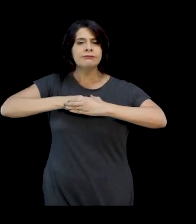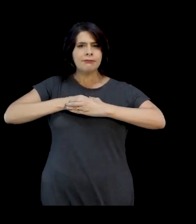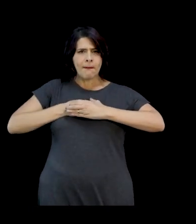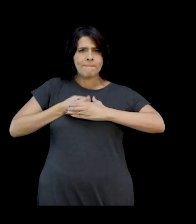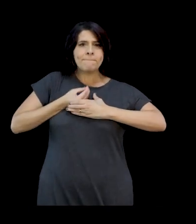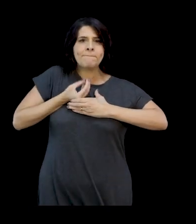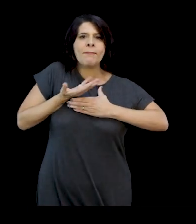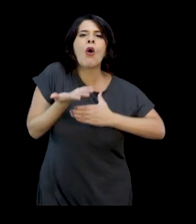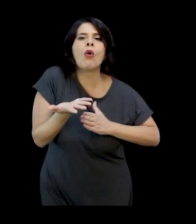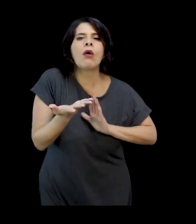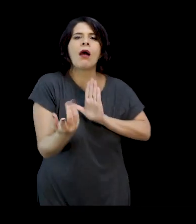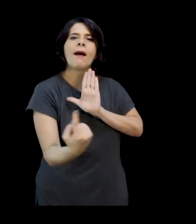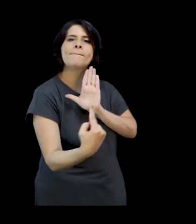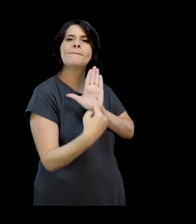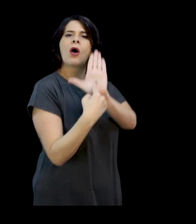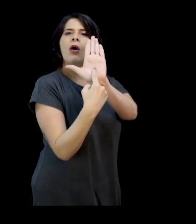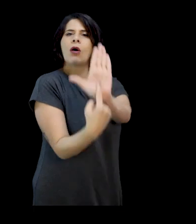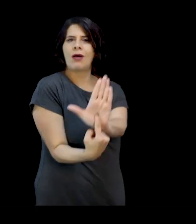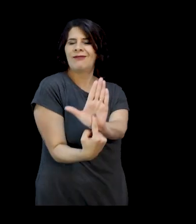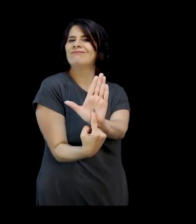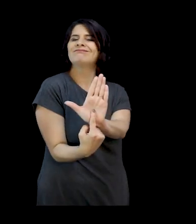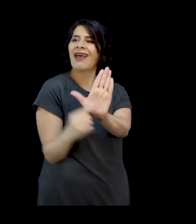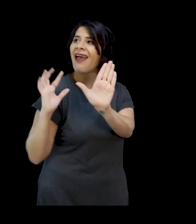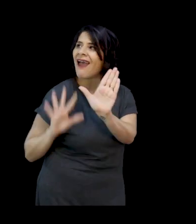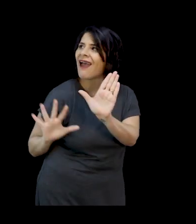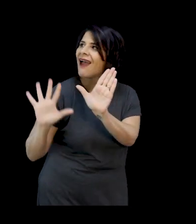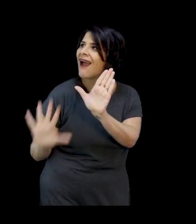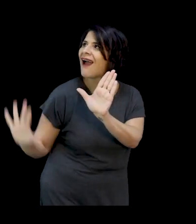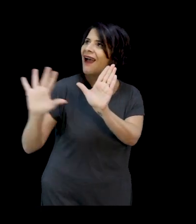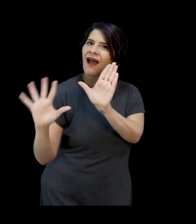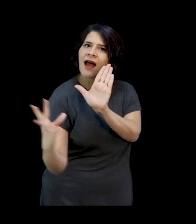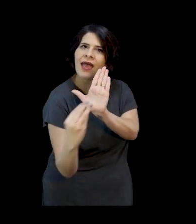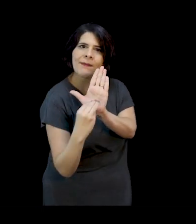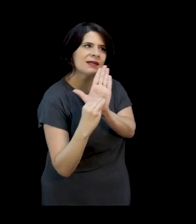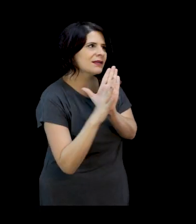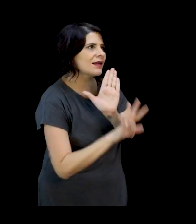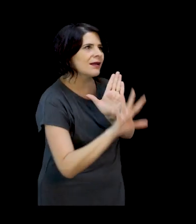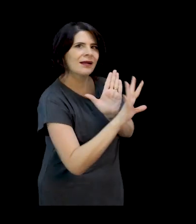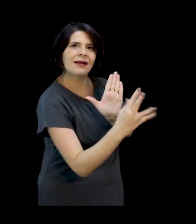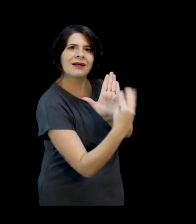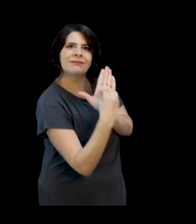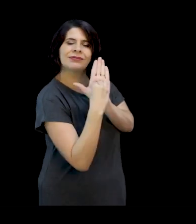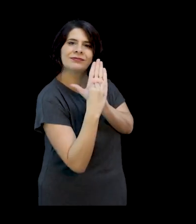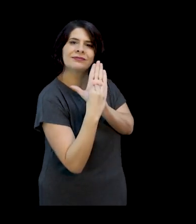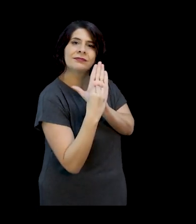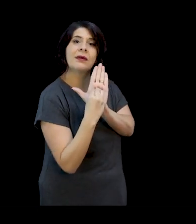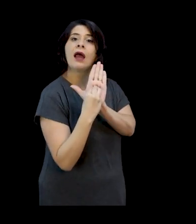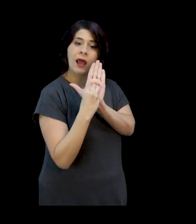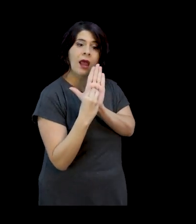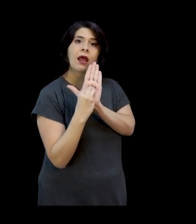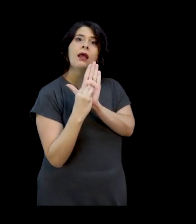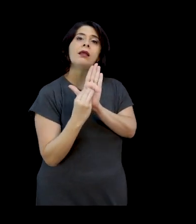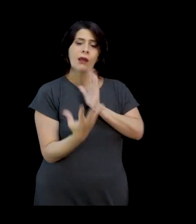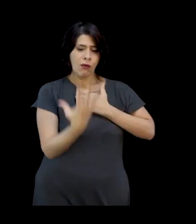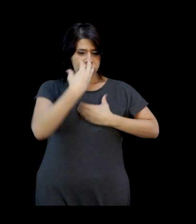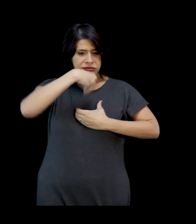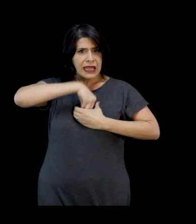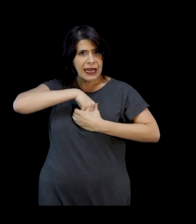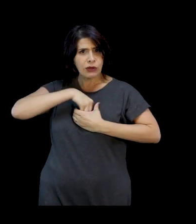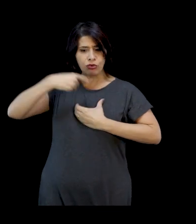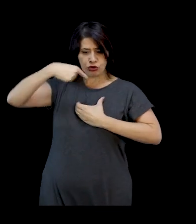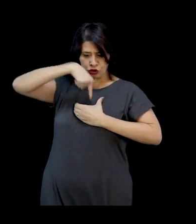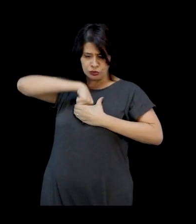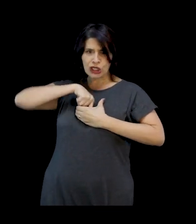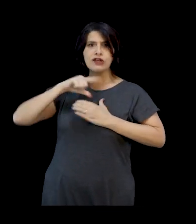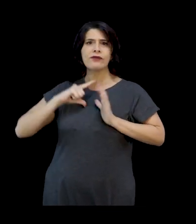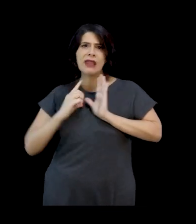nós, na forma de representações de um conteúdo espiritual